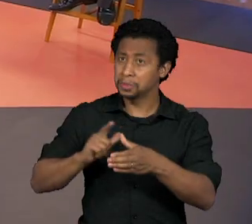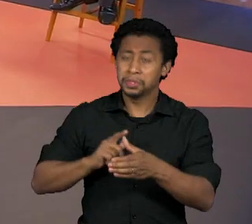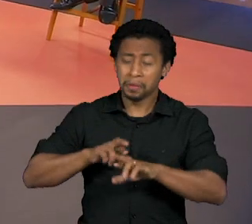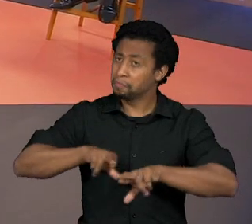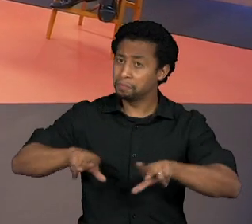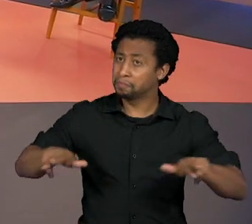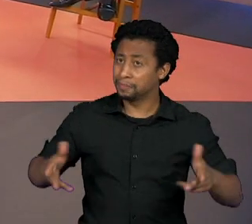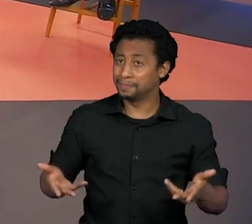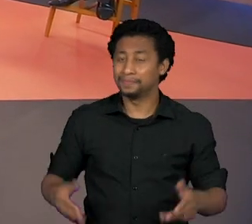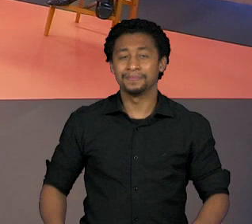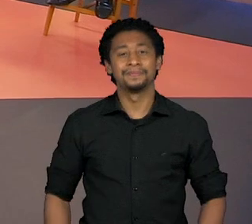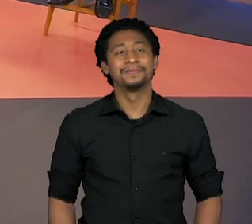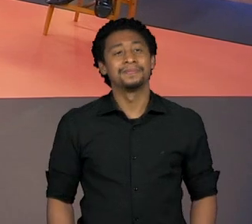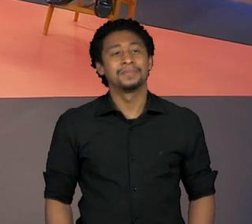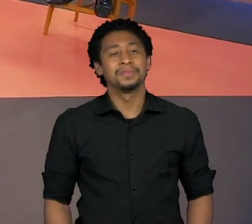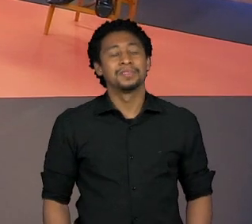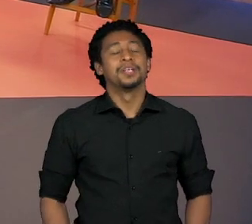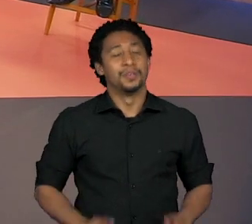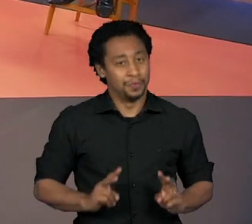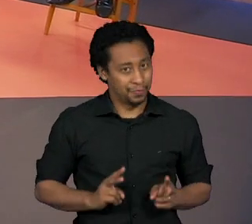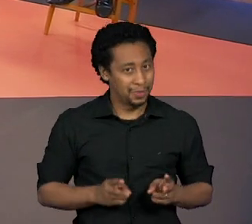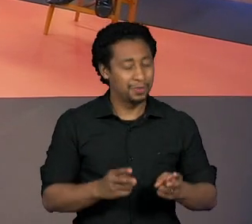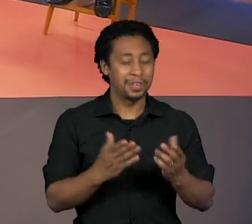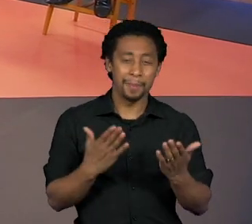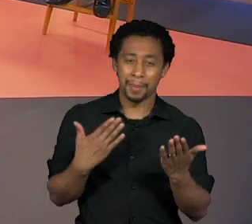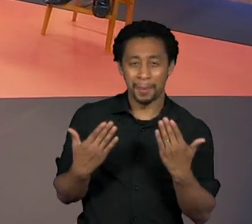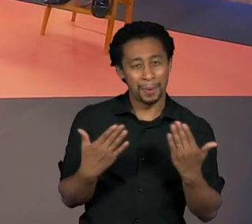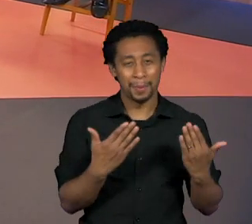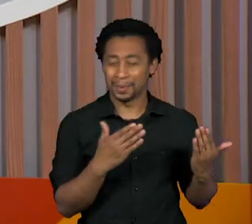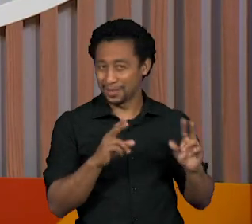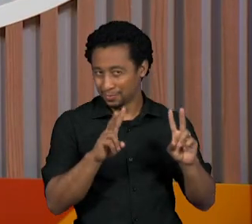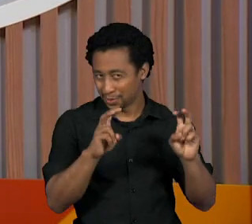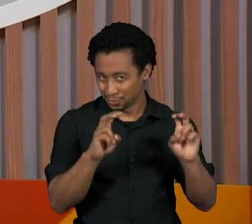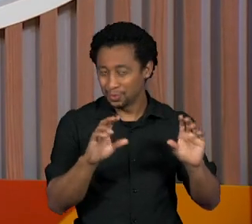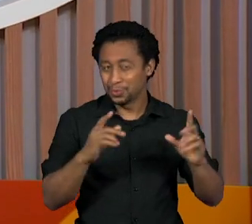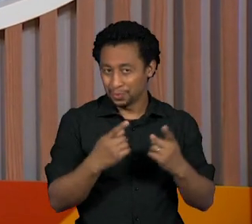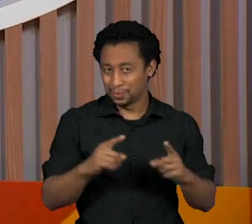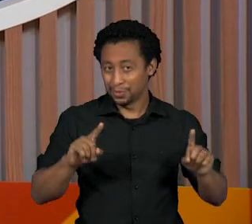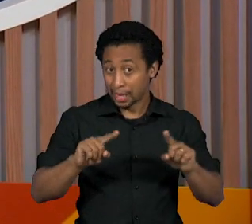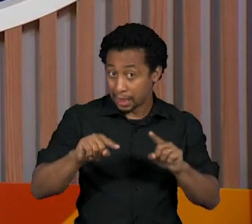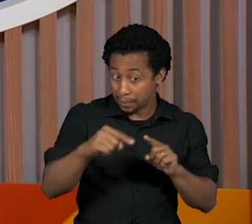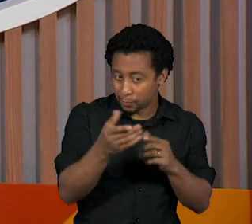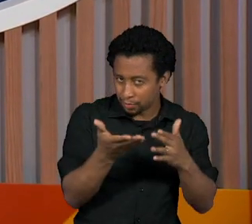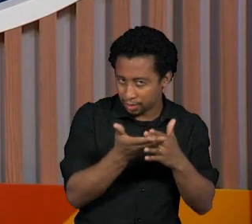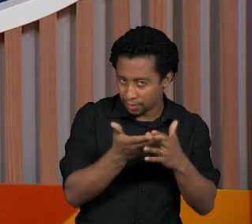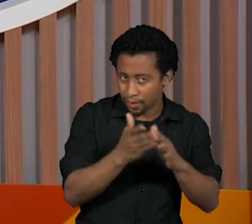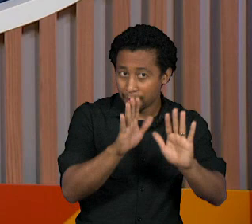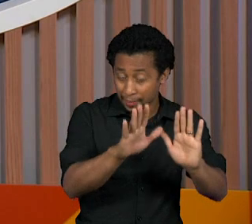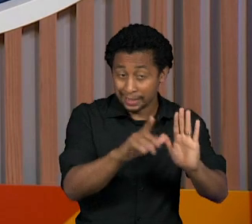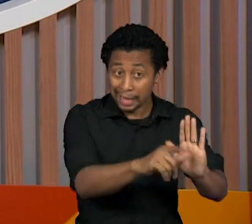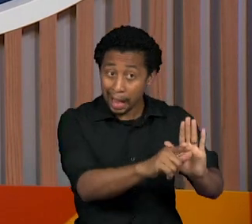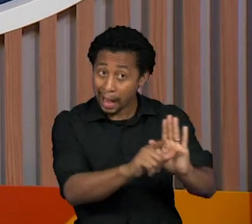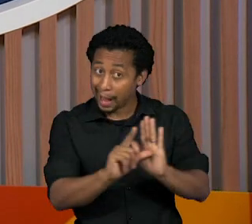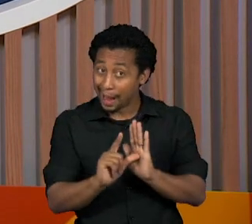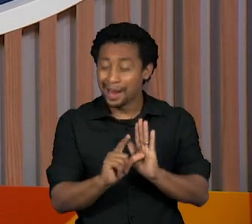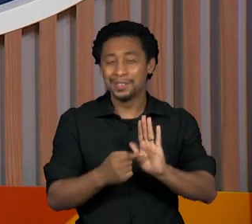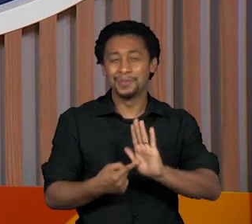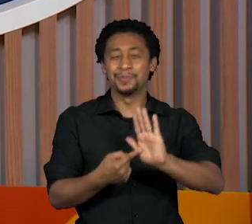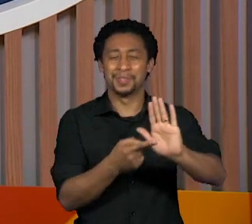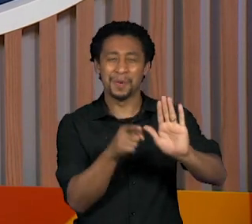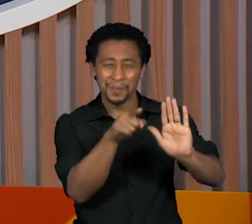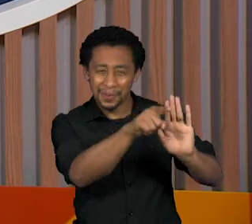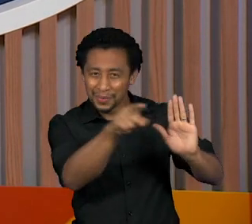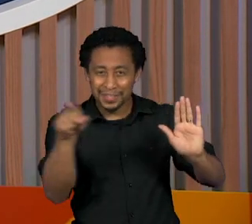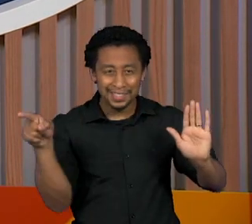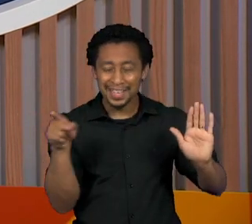A gente vai continuar falando mais sobre isso depois do intervalo, só que antes de sair, a gente vai deixar você com um